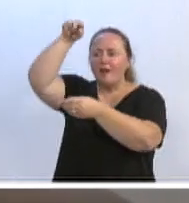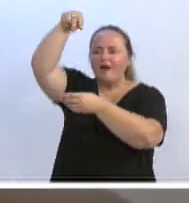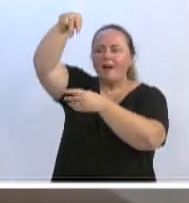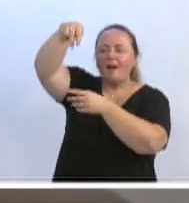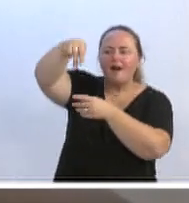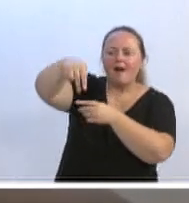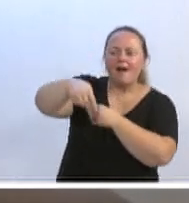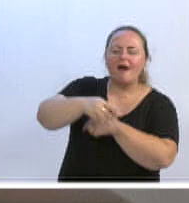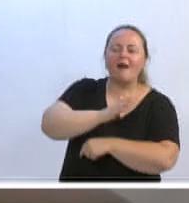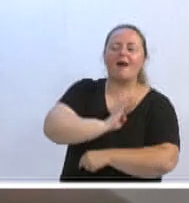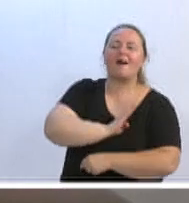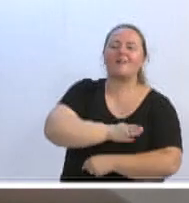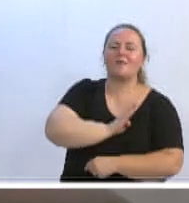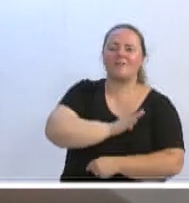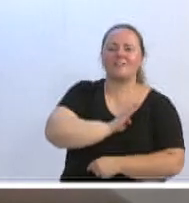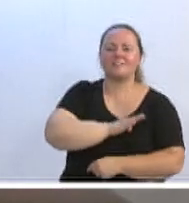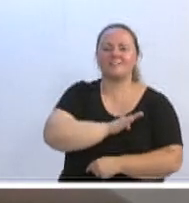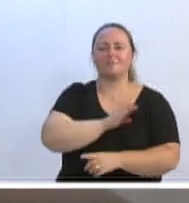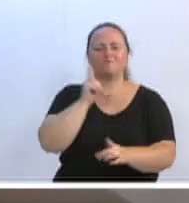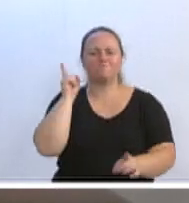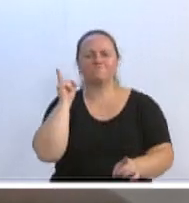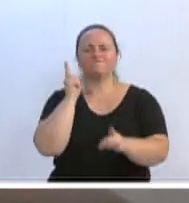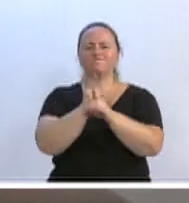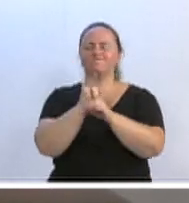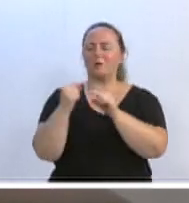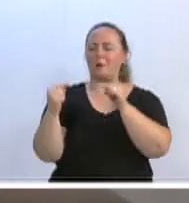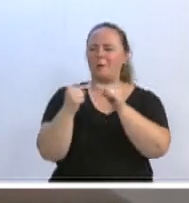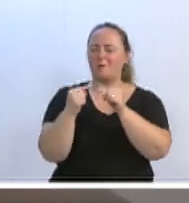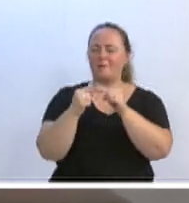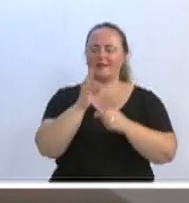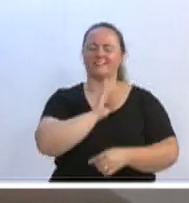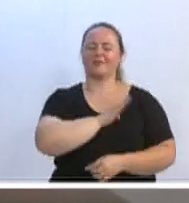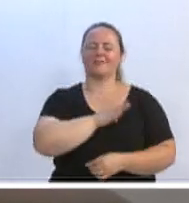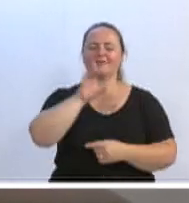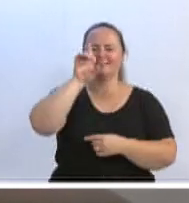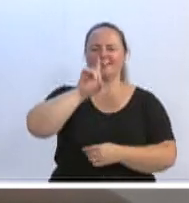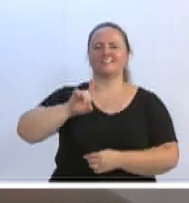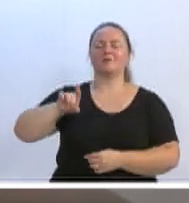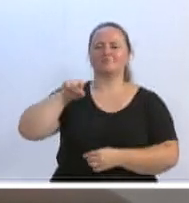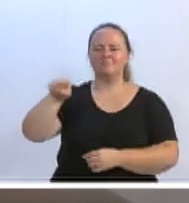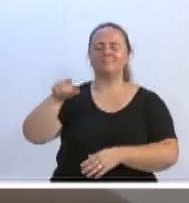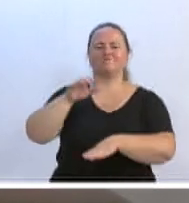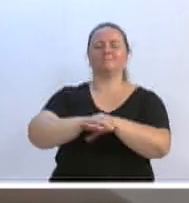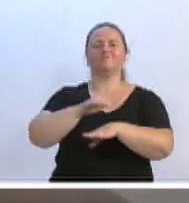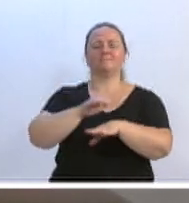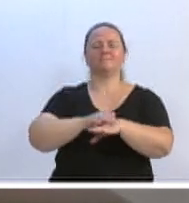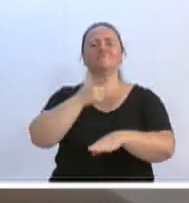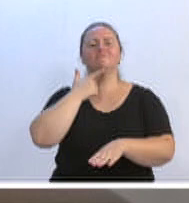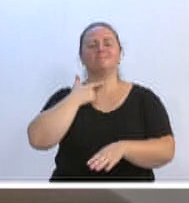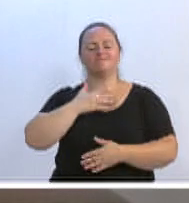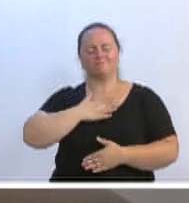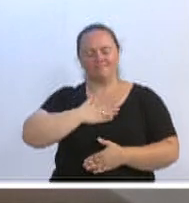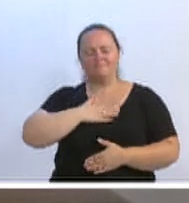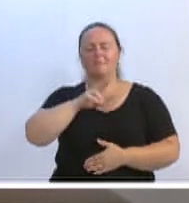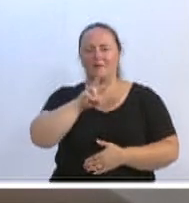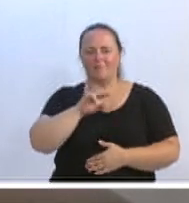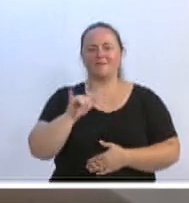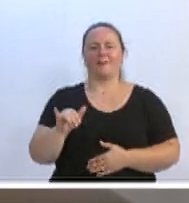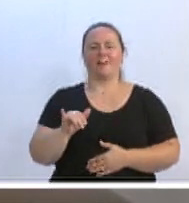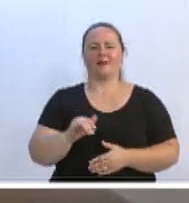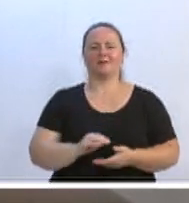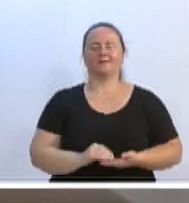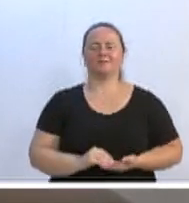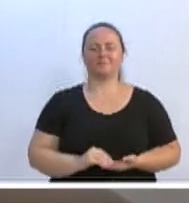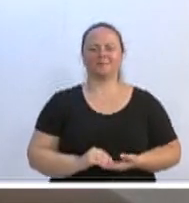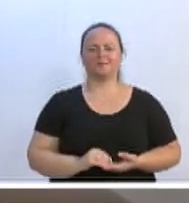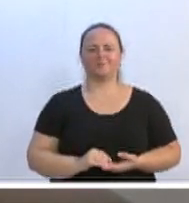meu servo, homem segundo o meu coração, que fará toda a minha vontade. Meus irmãos,